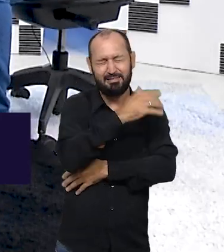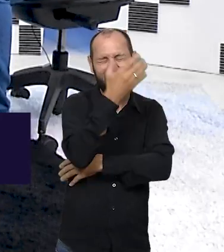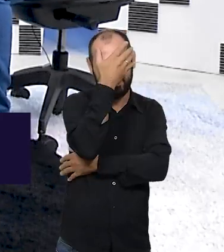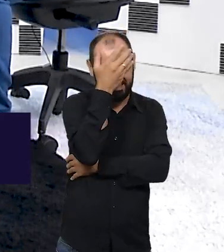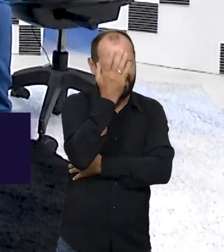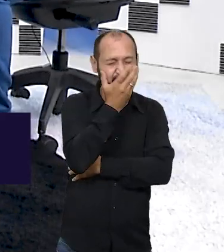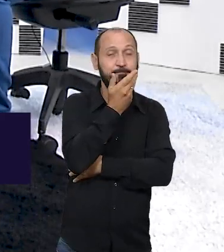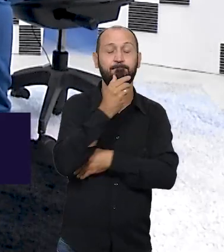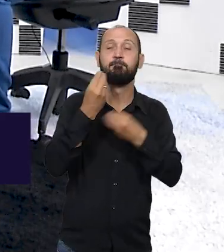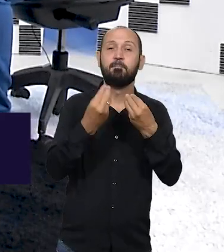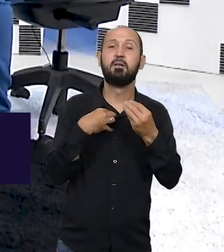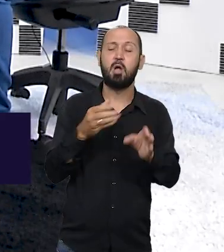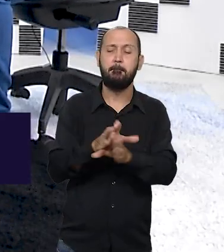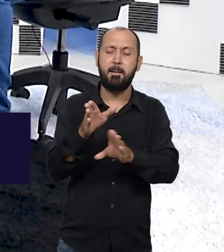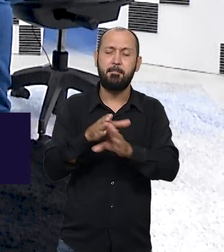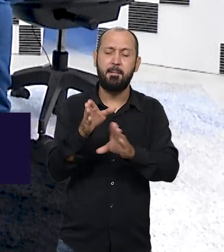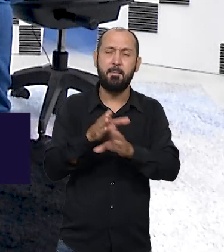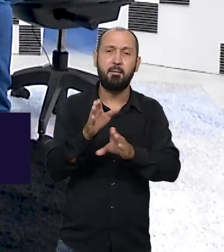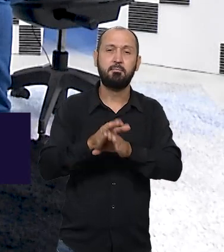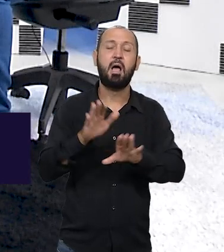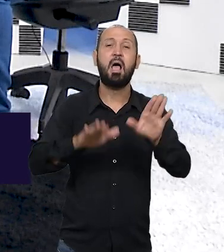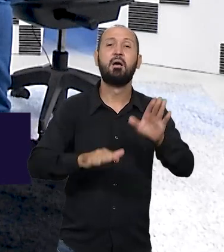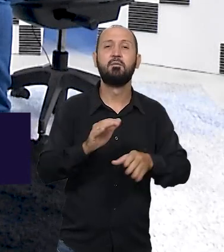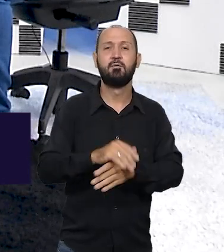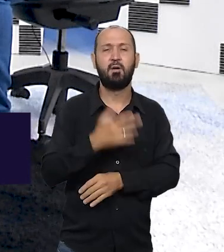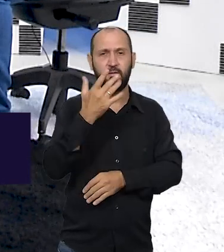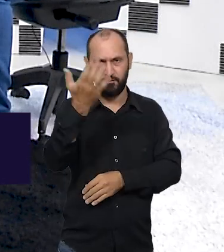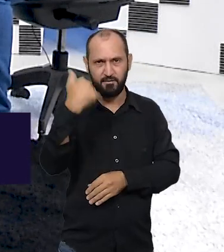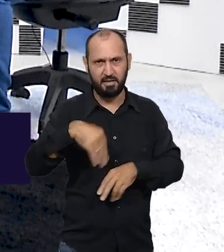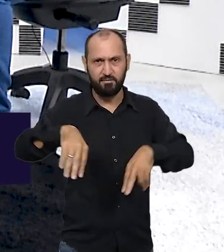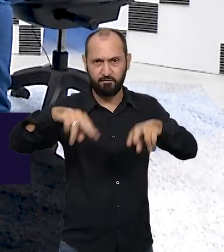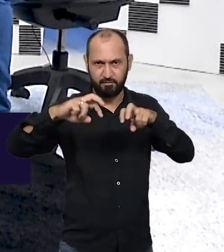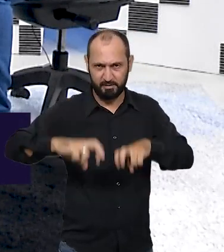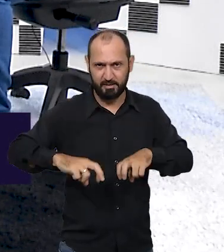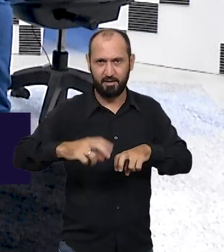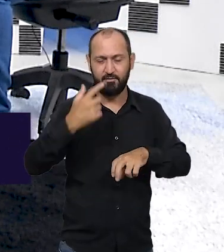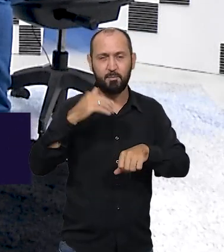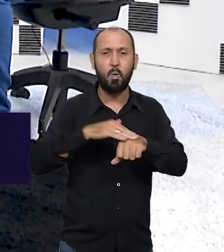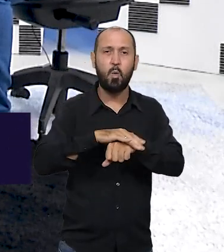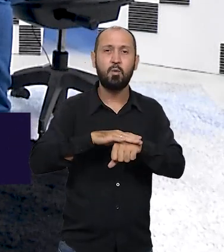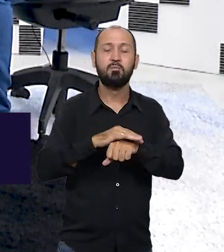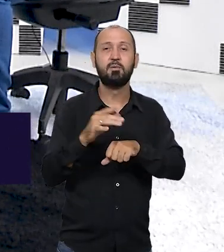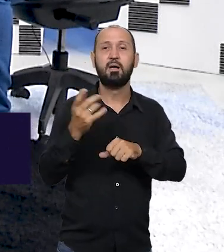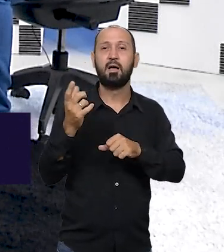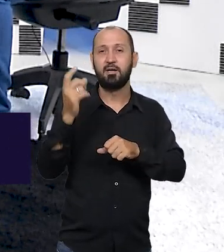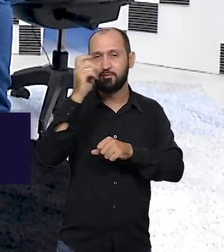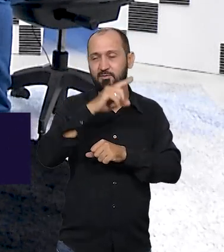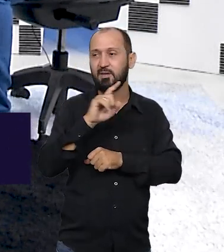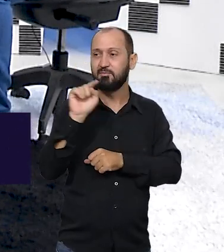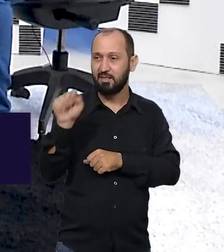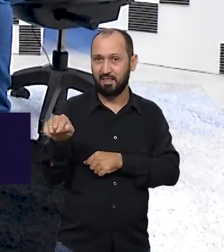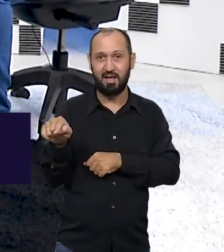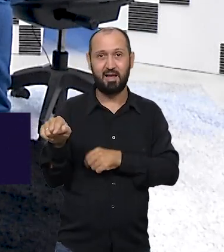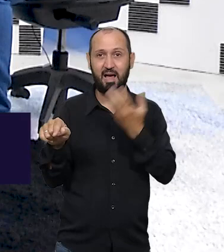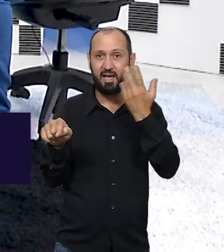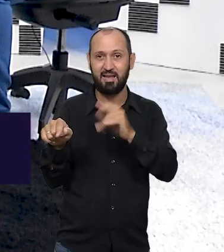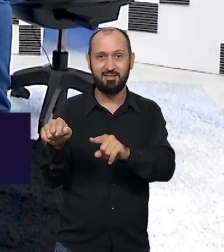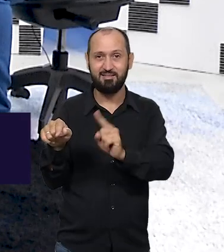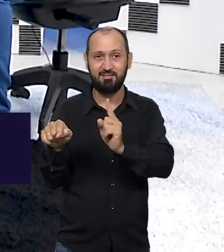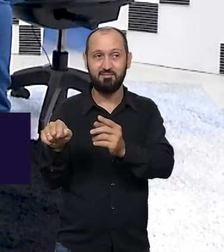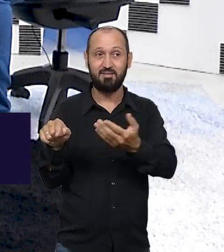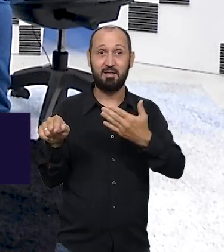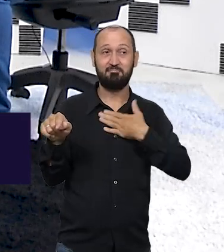orientações e no final a gente fala, vamos sentar para conversar? A dificuldade não está na criança, a dificuldade está nela. Né? E por quê?